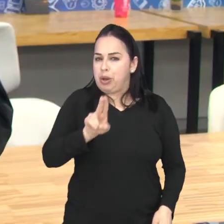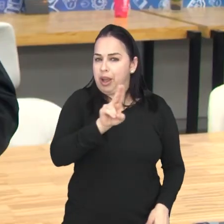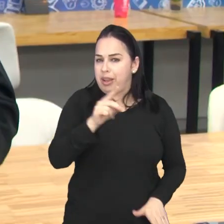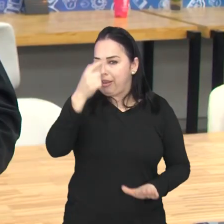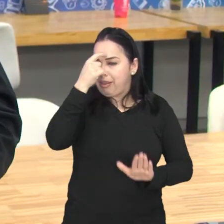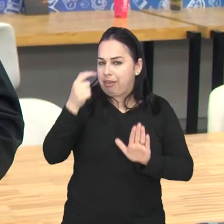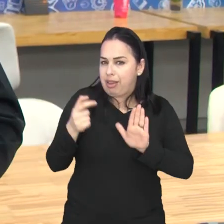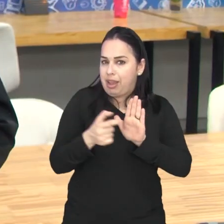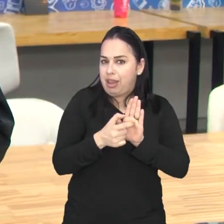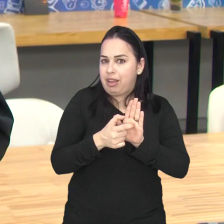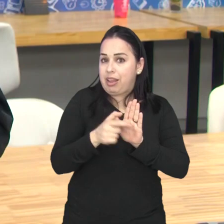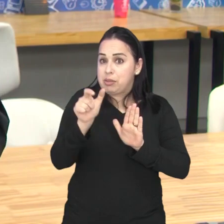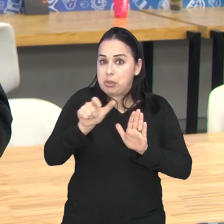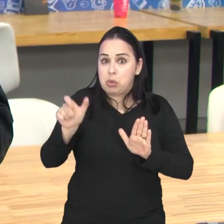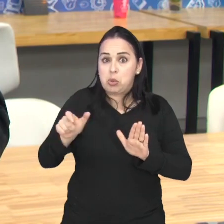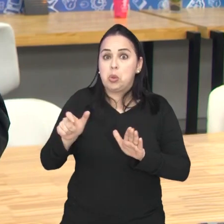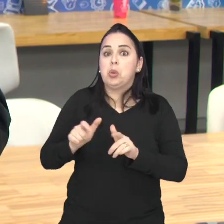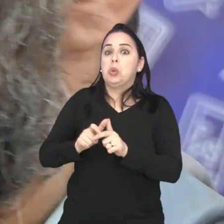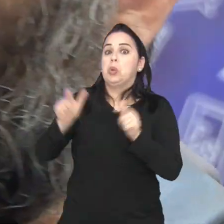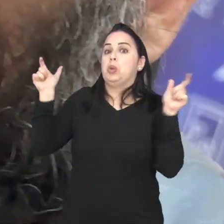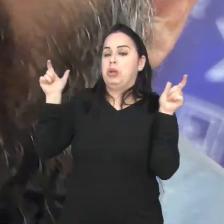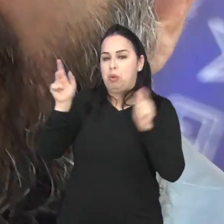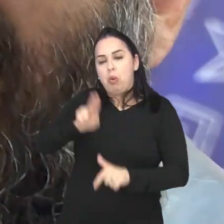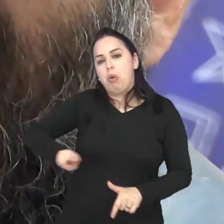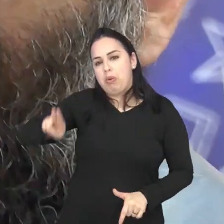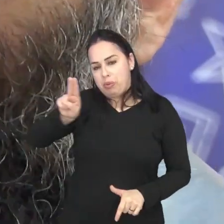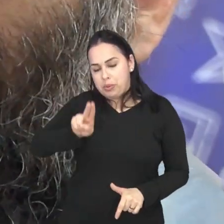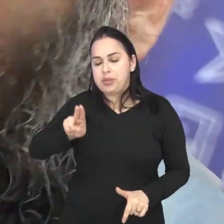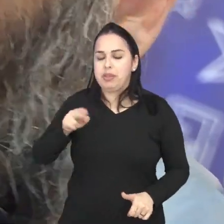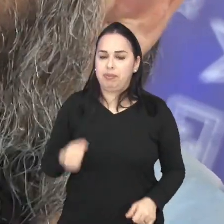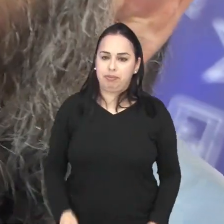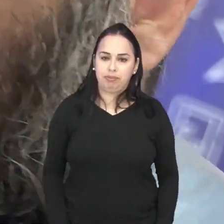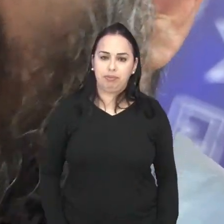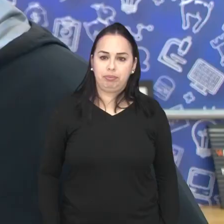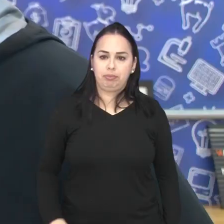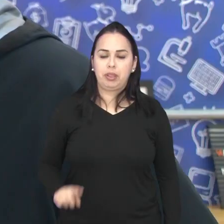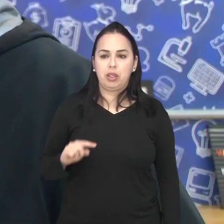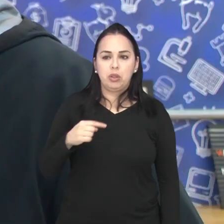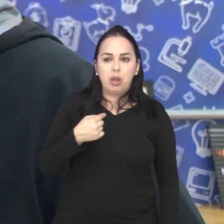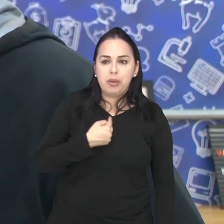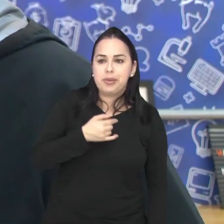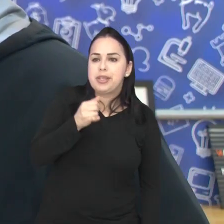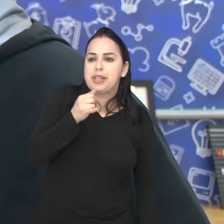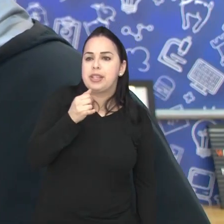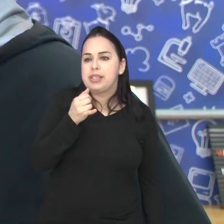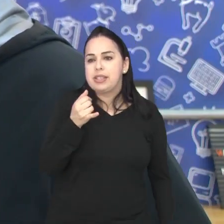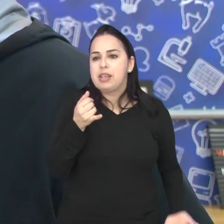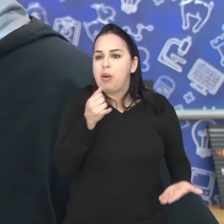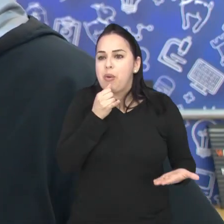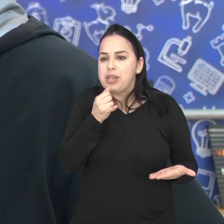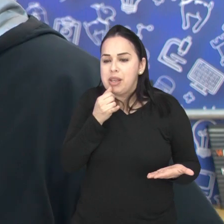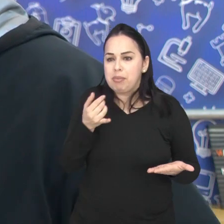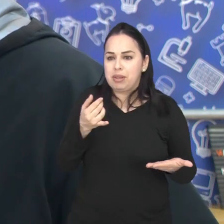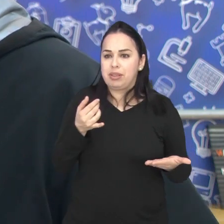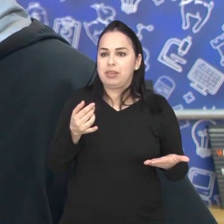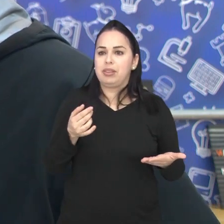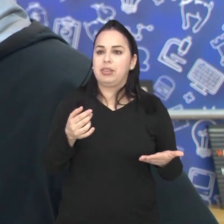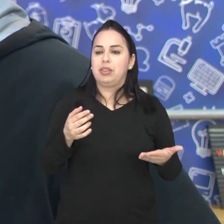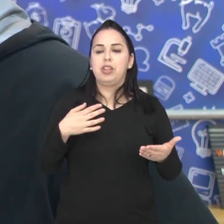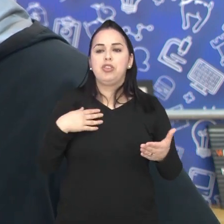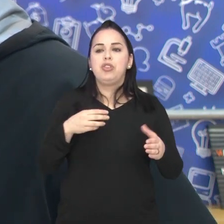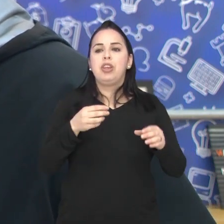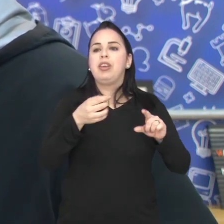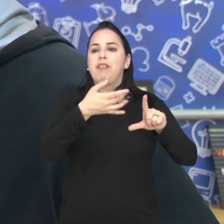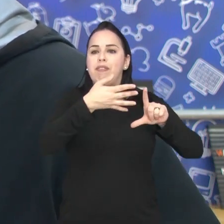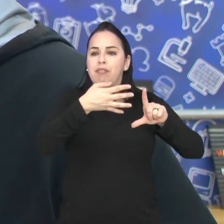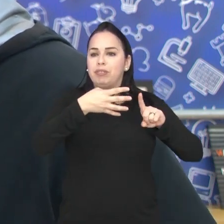chamadas IAs é mais comum do que se imagina, seja direta ou indiretamente. A gente pode usar como exemplo a plataforma de